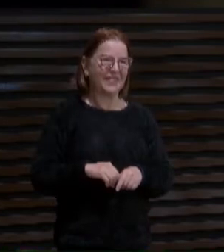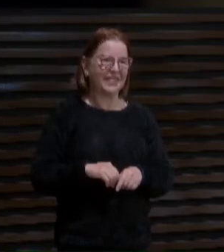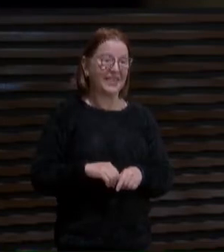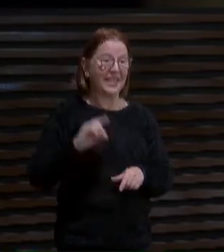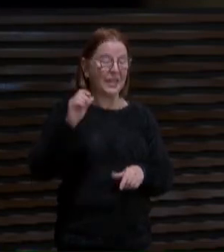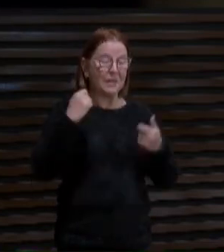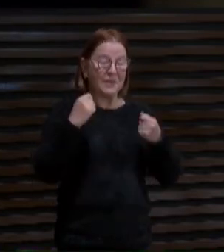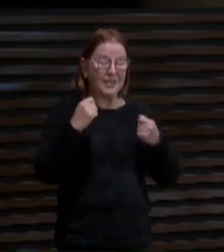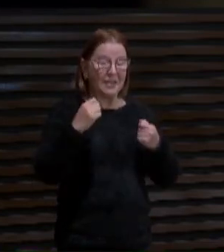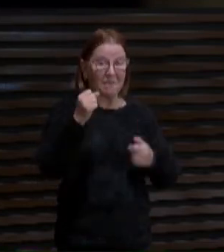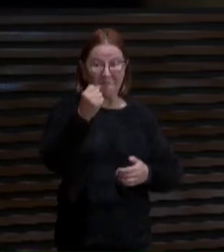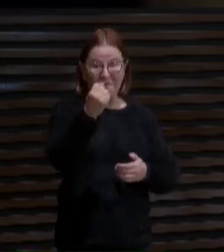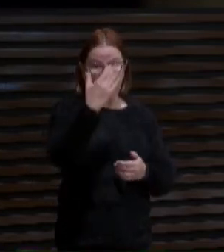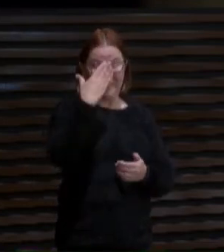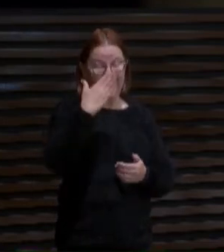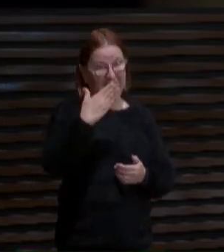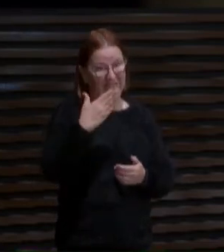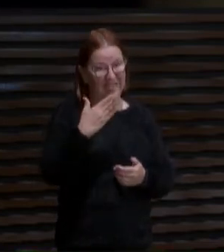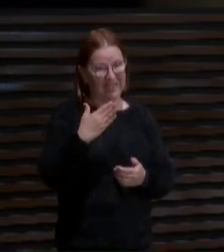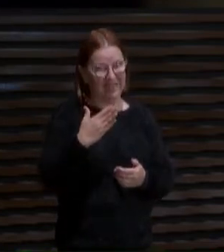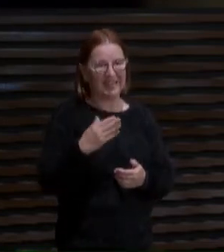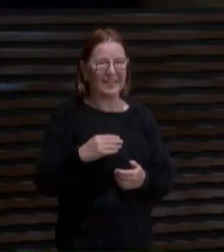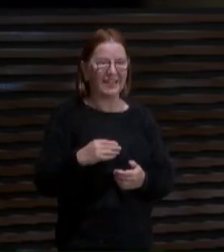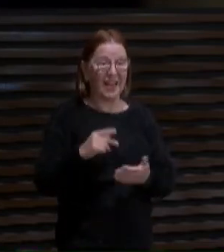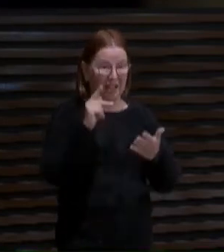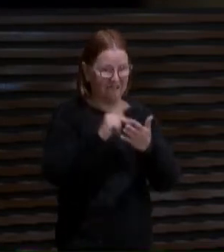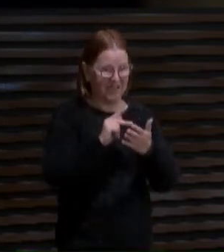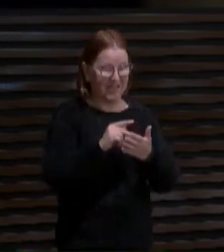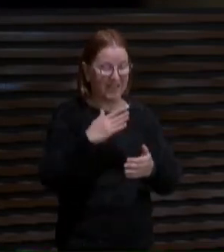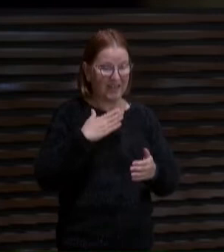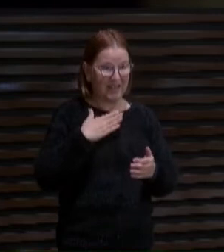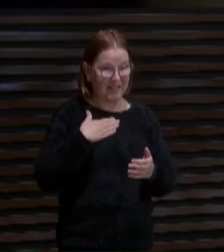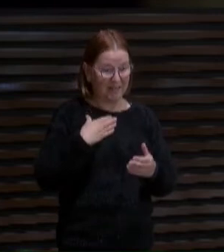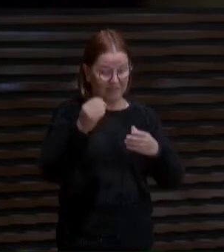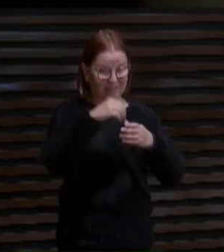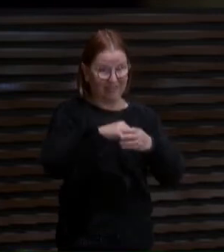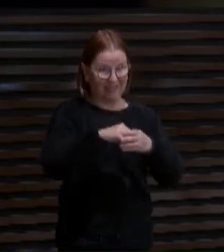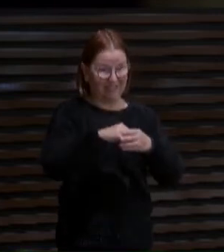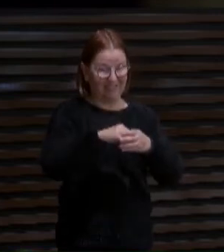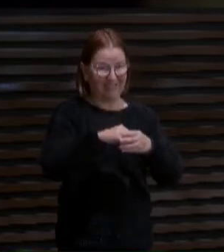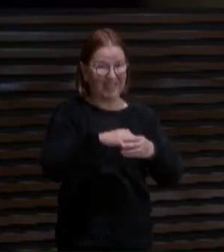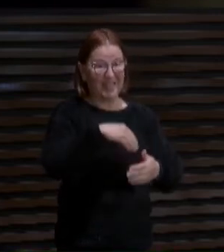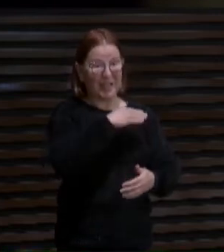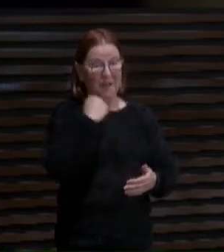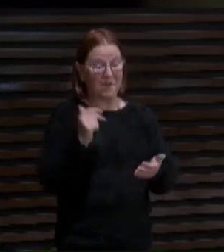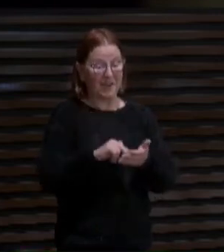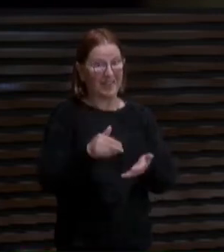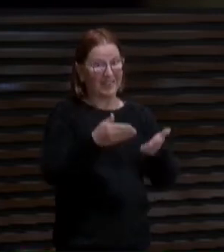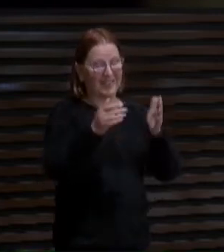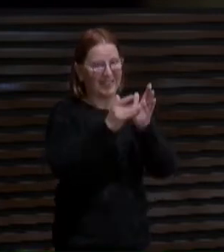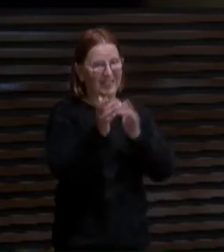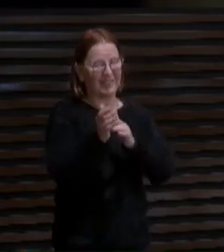da minha atração morte e ressurreição em Cristo Jesus e depois que eu Nasci de Novo O que que eu preciso continuar